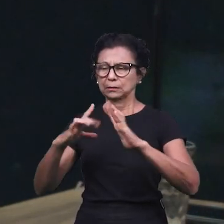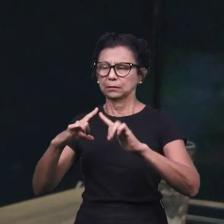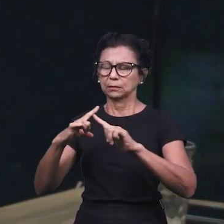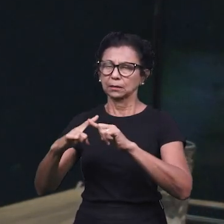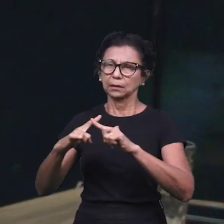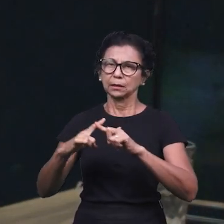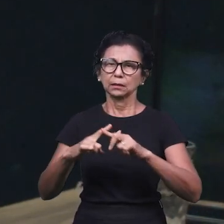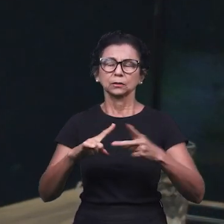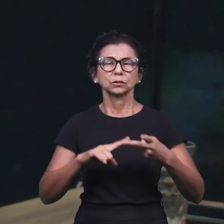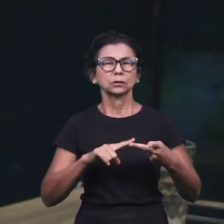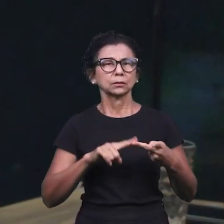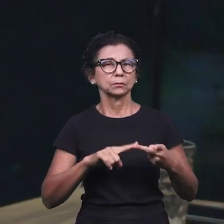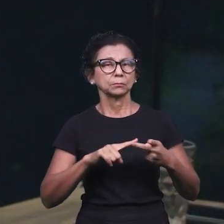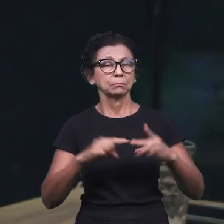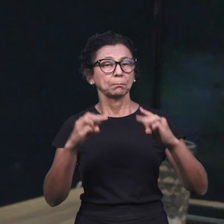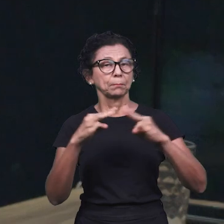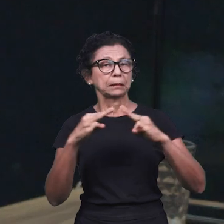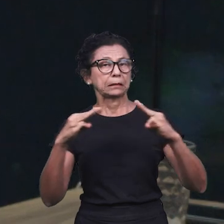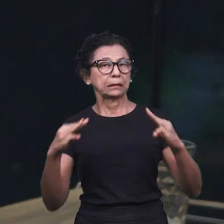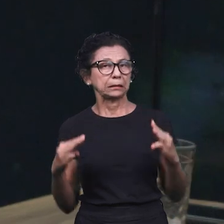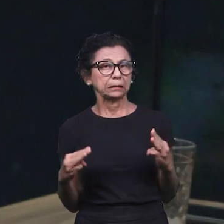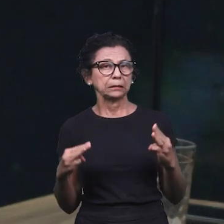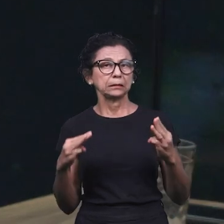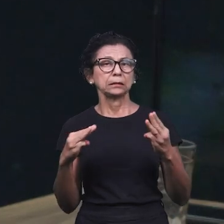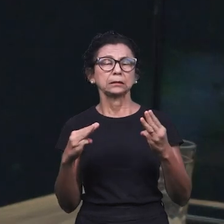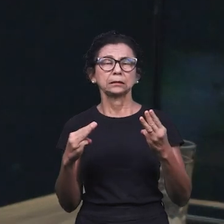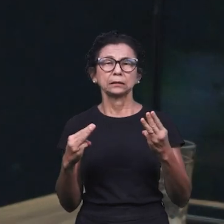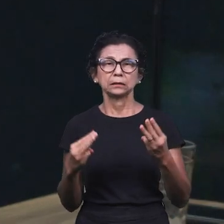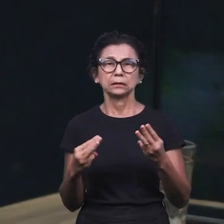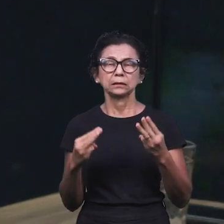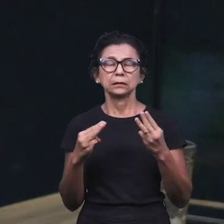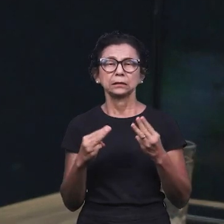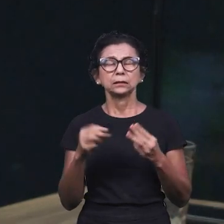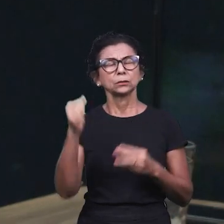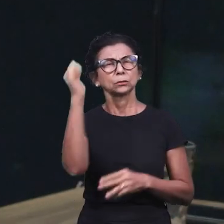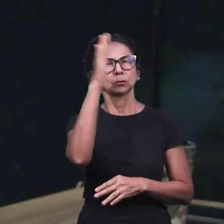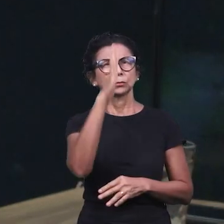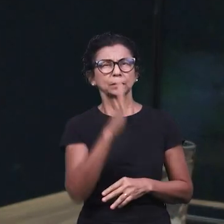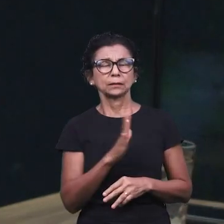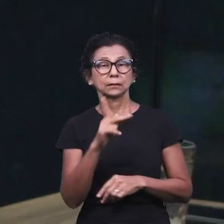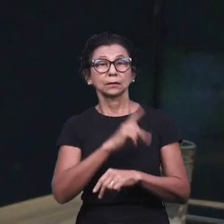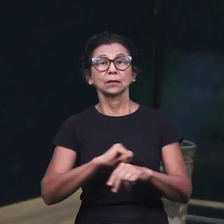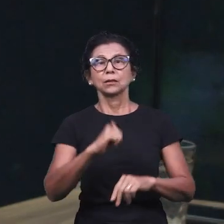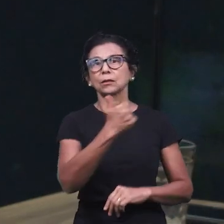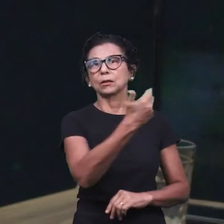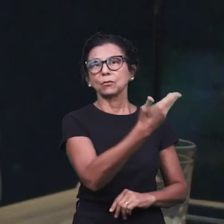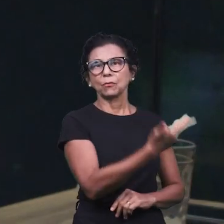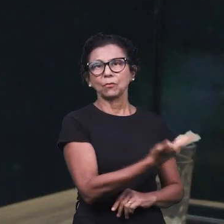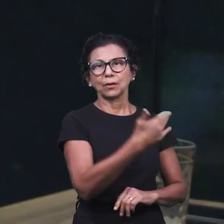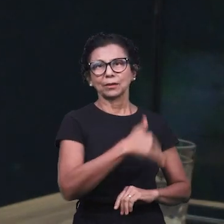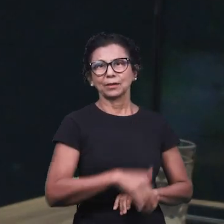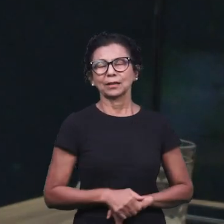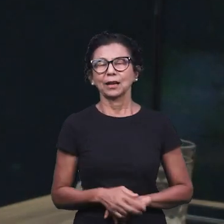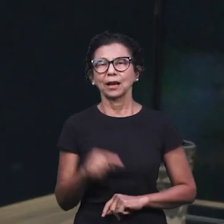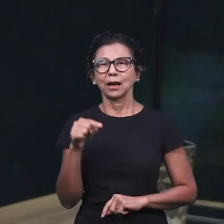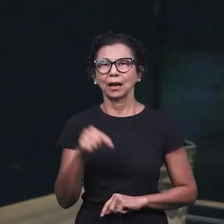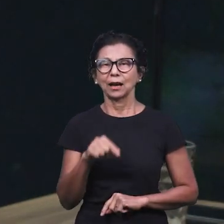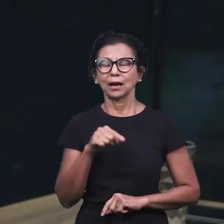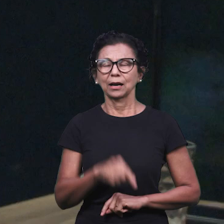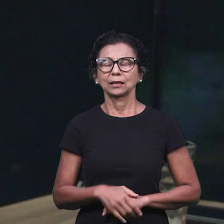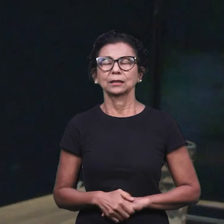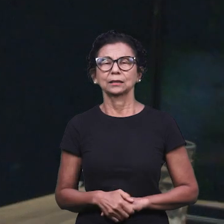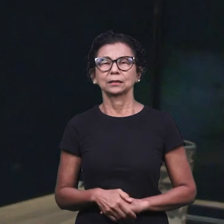igrejas, os nossos manaíns, igrejas e manaíns do Brasil e do exterior, aqui a nossa sede